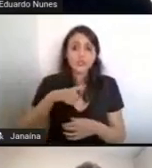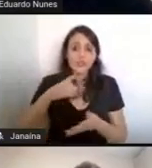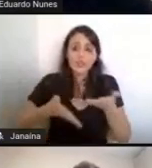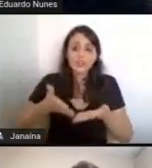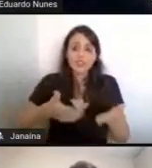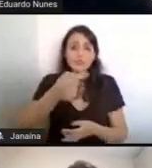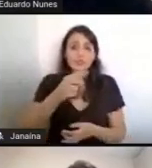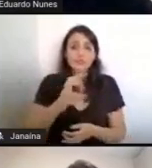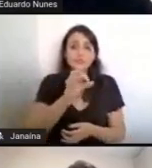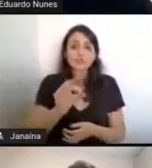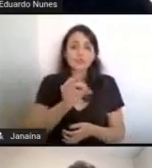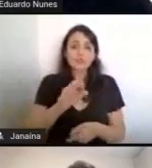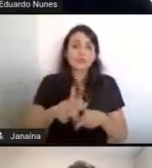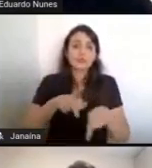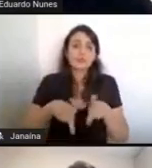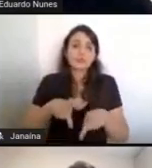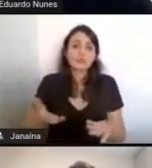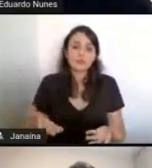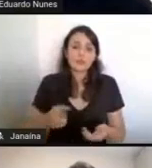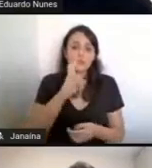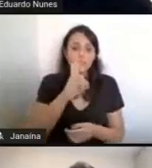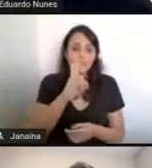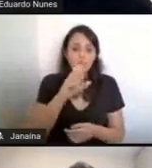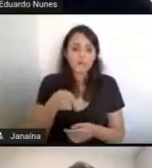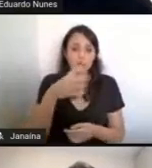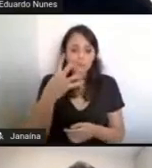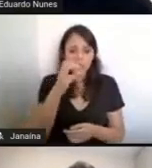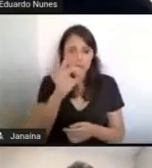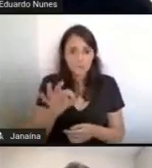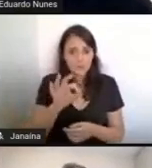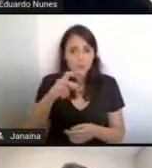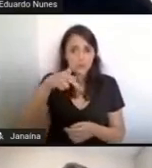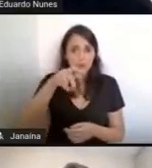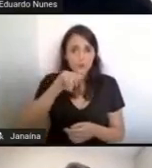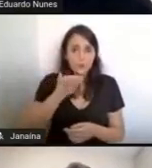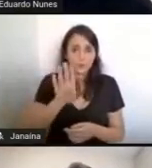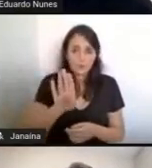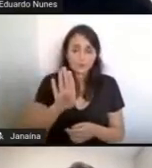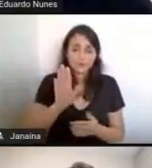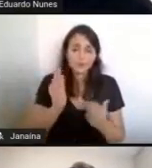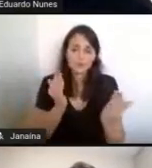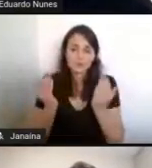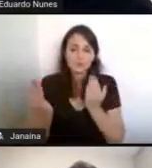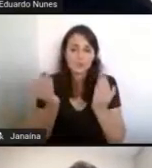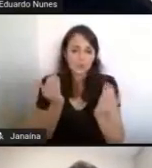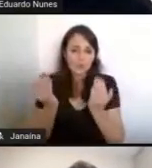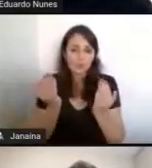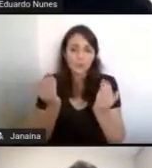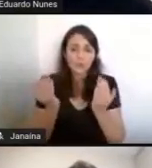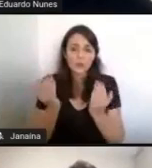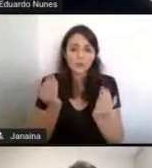população, né, e 5,4% dos recursos do PIB, comparativamente, né, 5,4% do